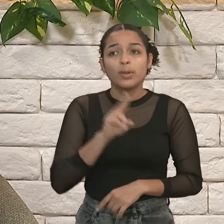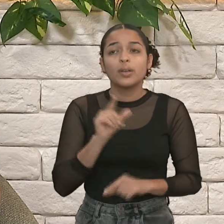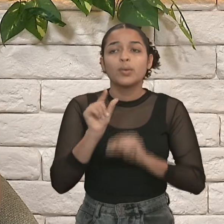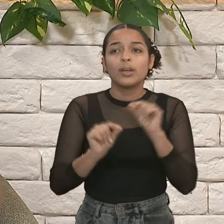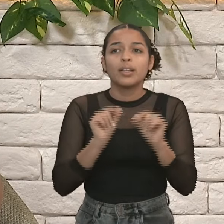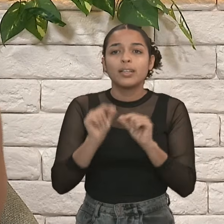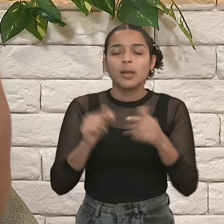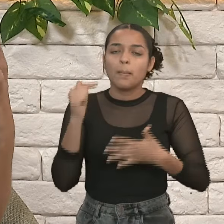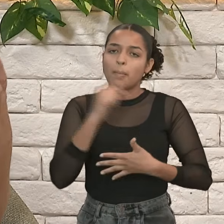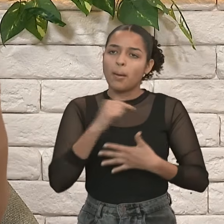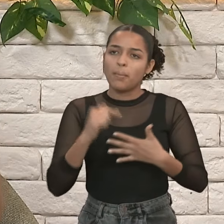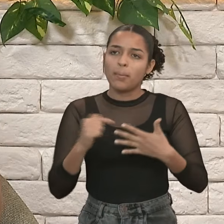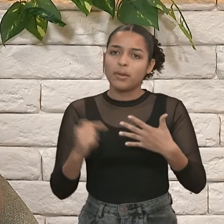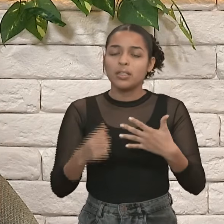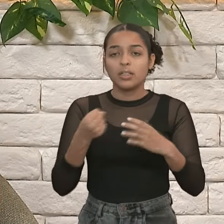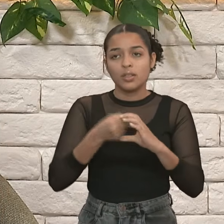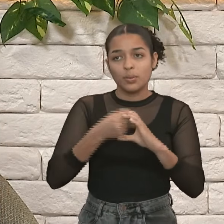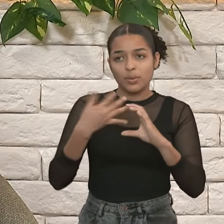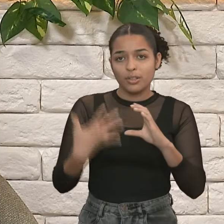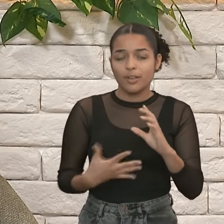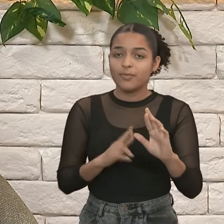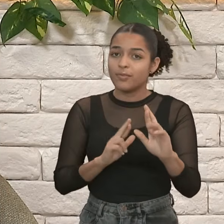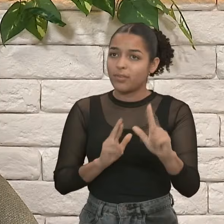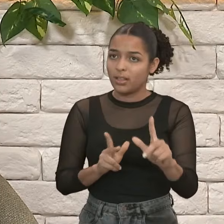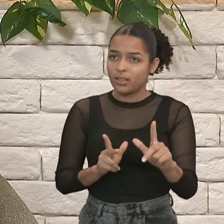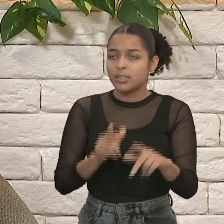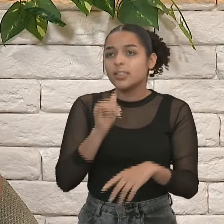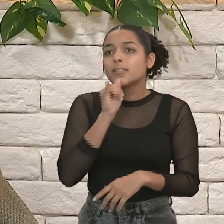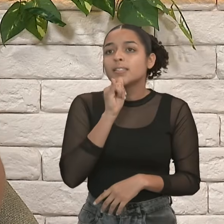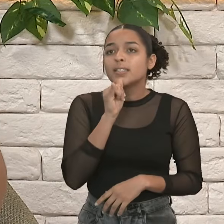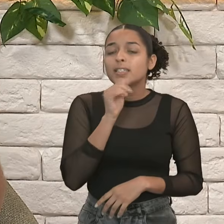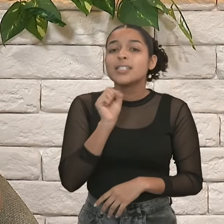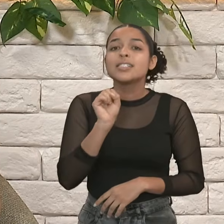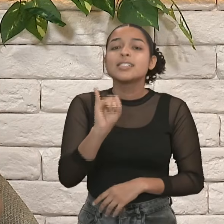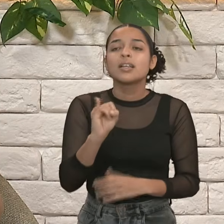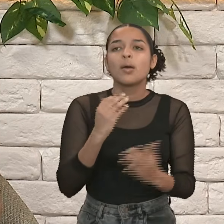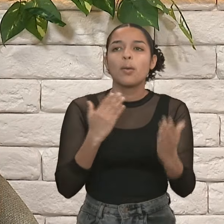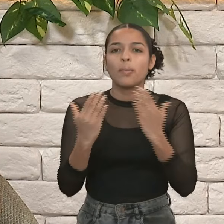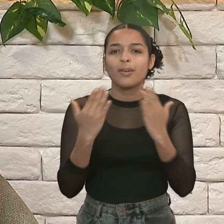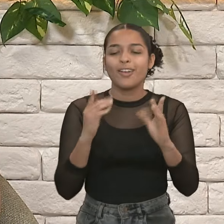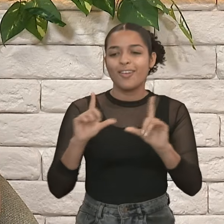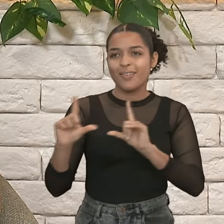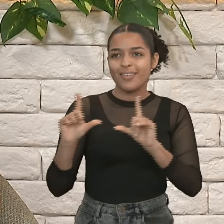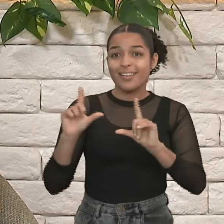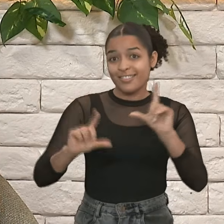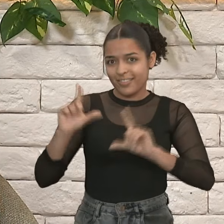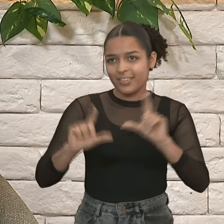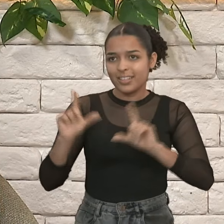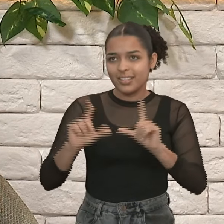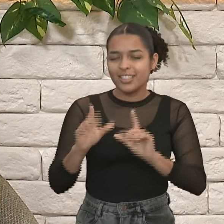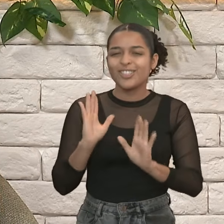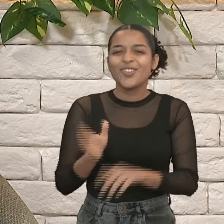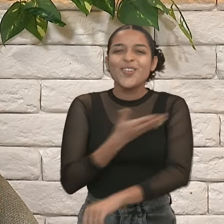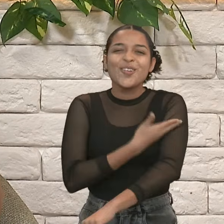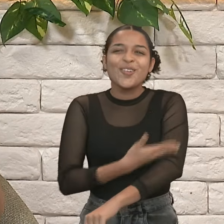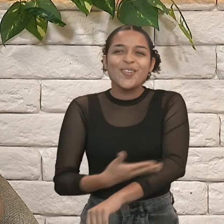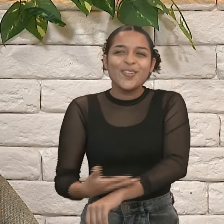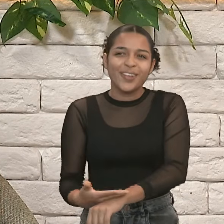algumas características que diferenciam elas, por exemplo, da TV. Tradicional, como a gente conhece, né? Então, por